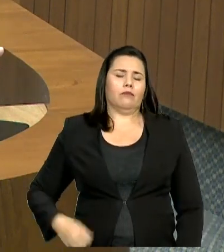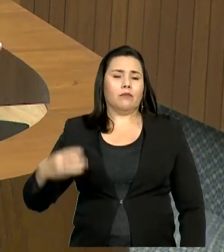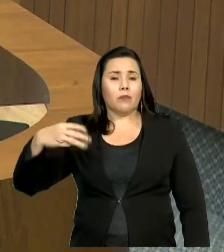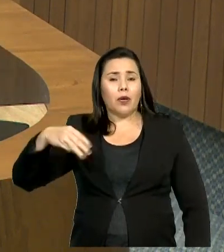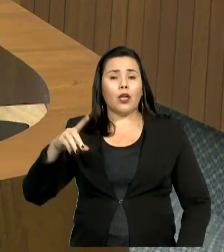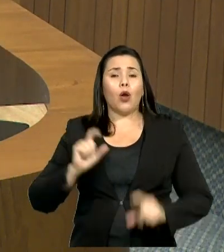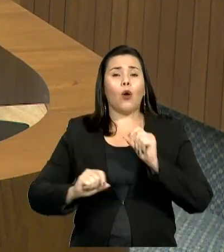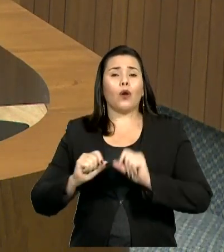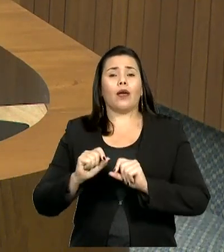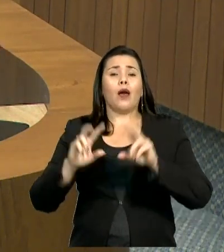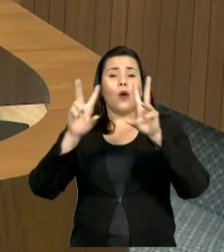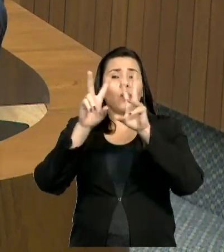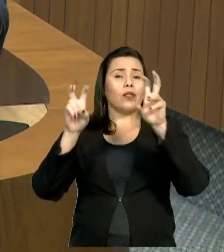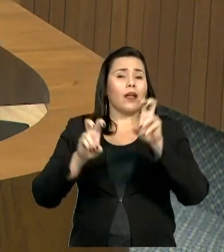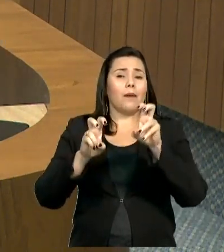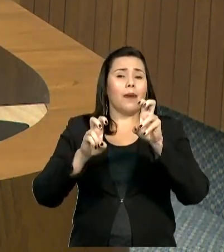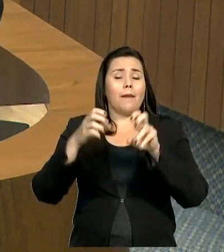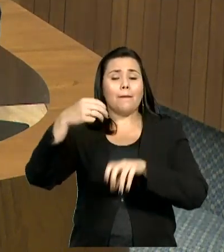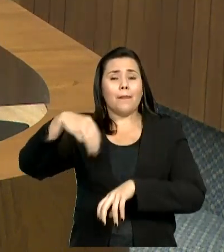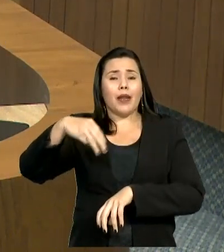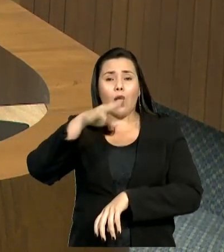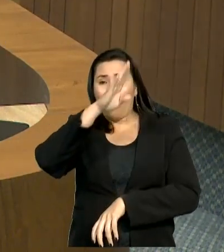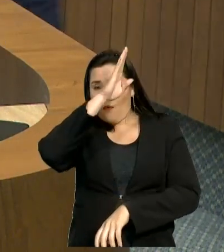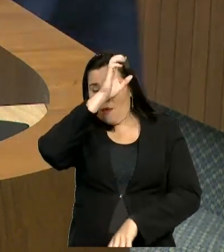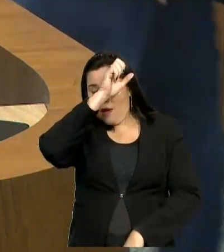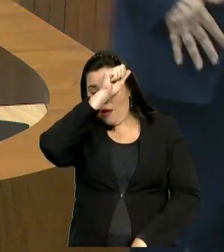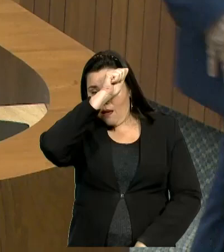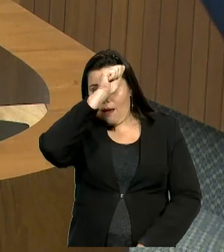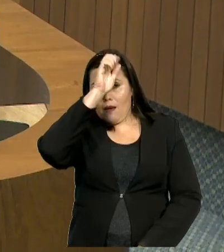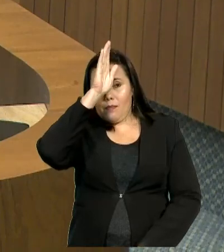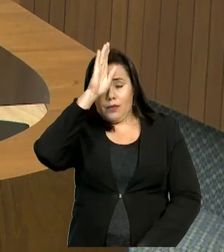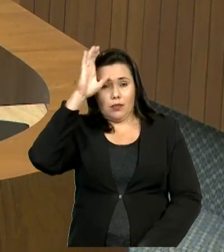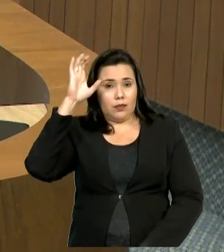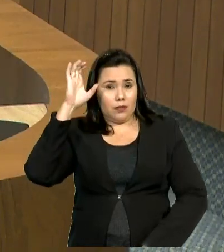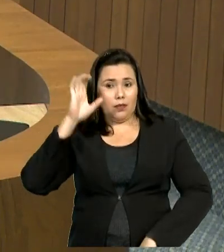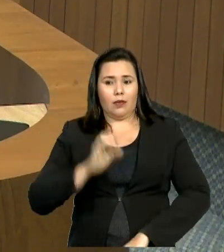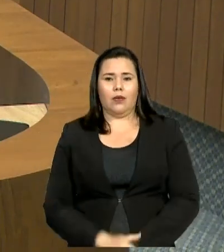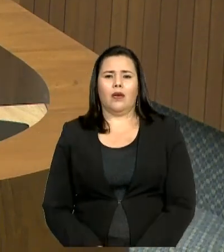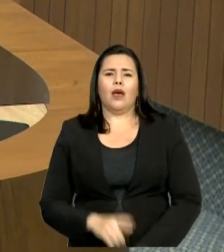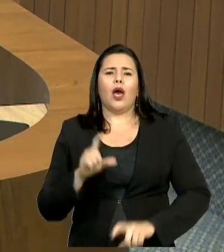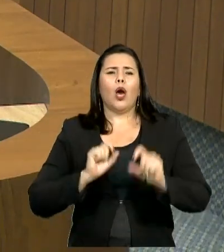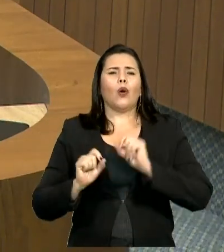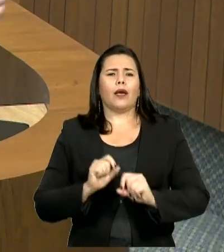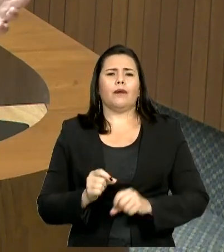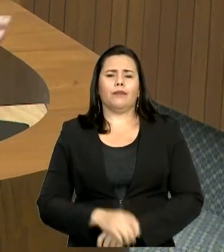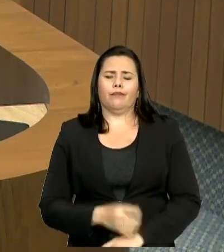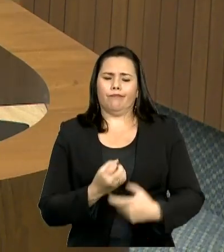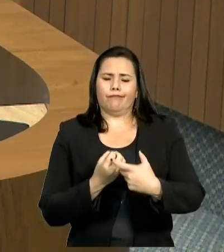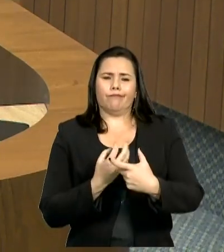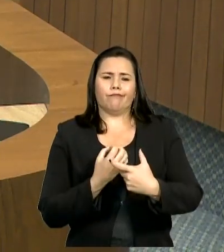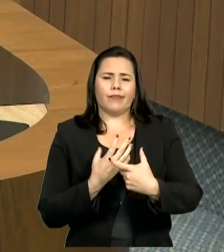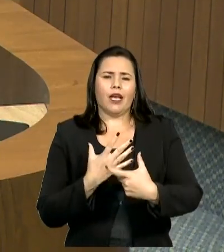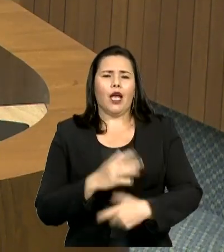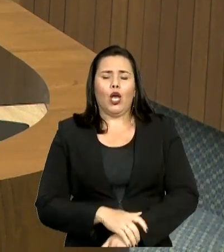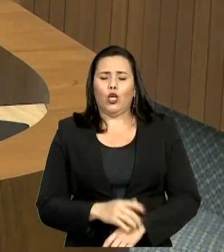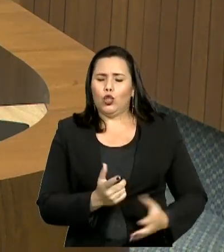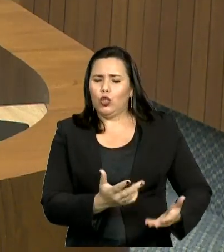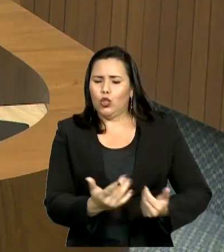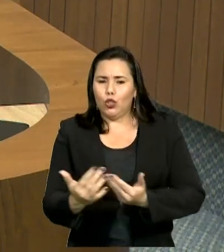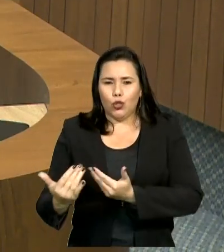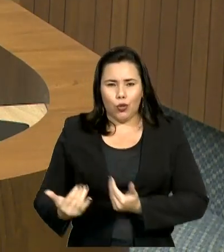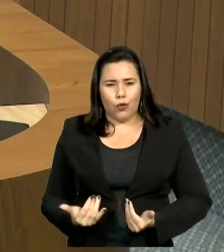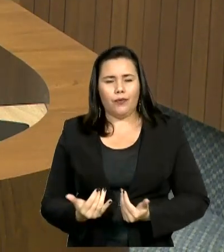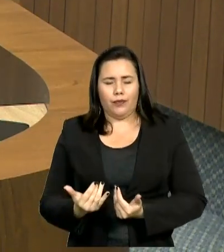vai. É um programa para alfabetizar jovens, adultos e idosos, por que não? Outro dia mesmo estava vendo uma